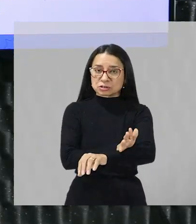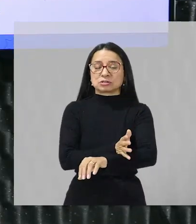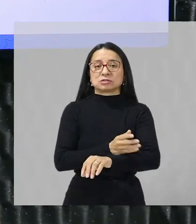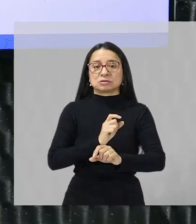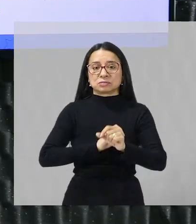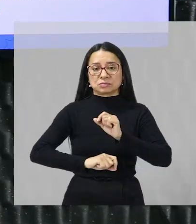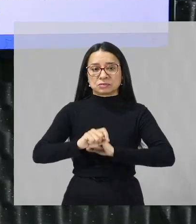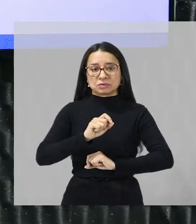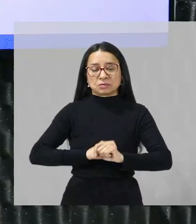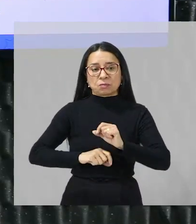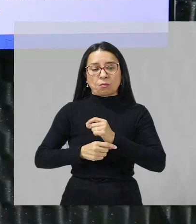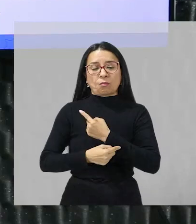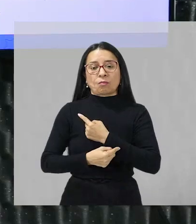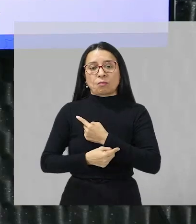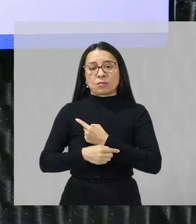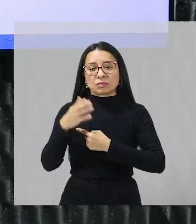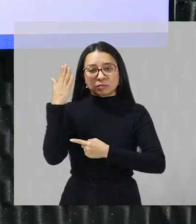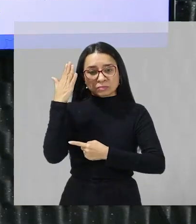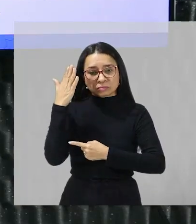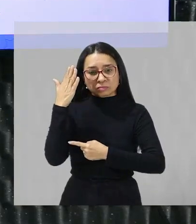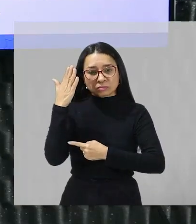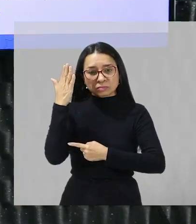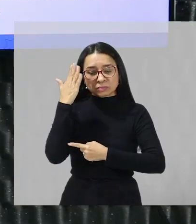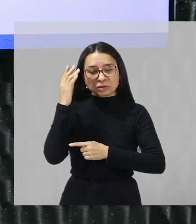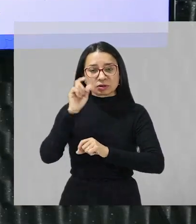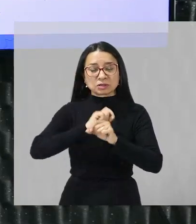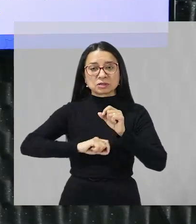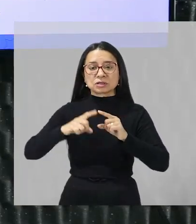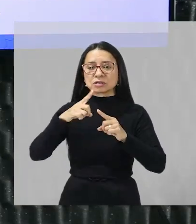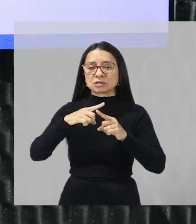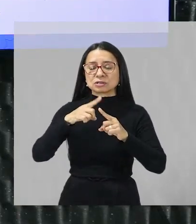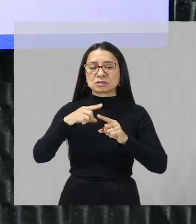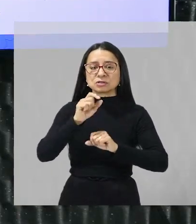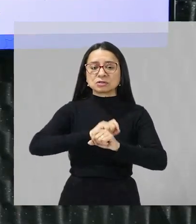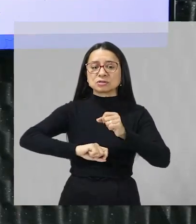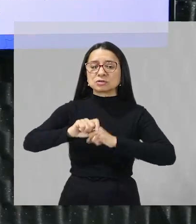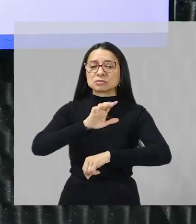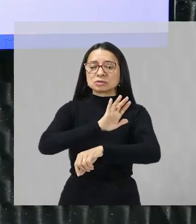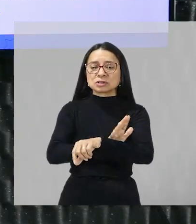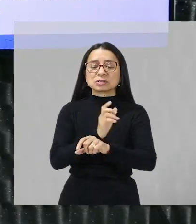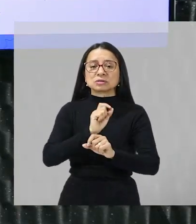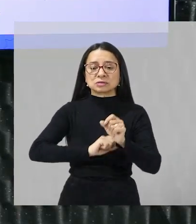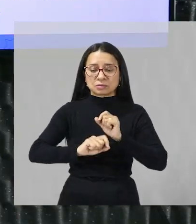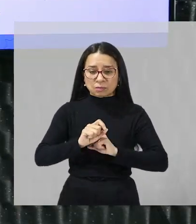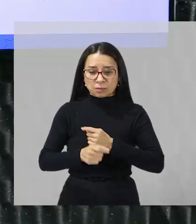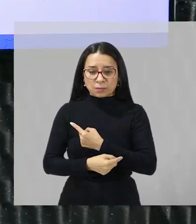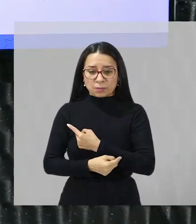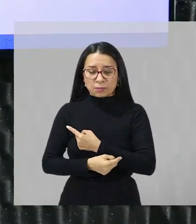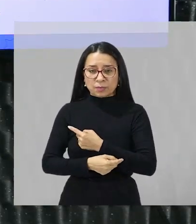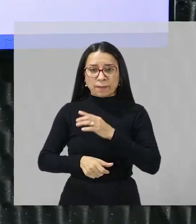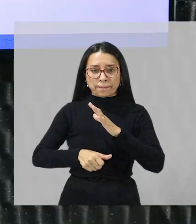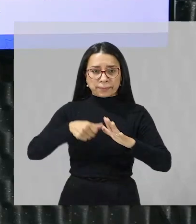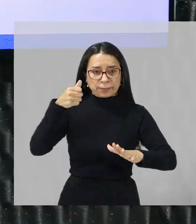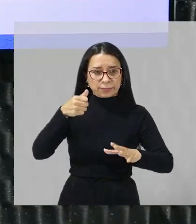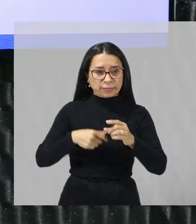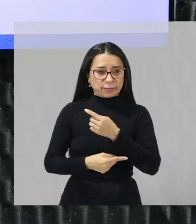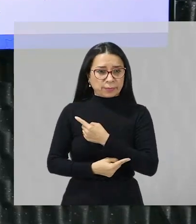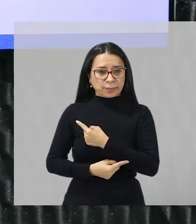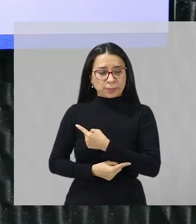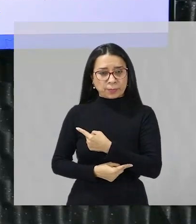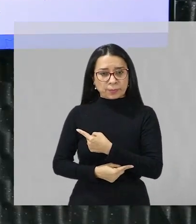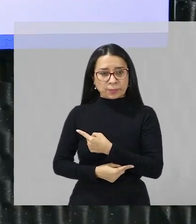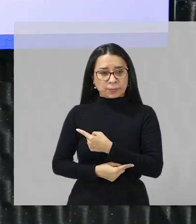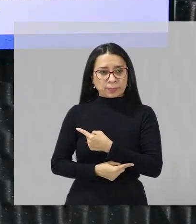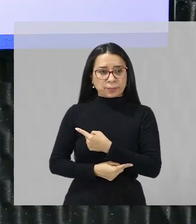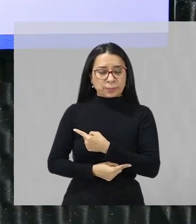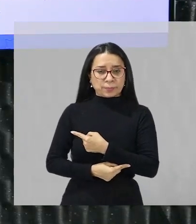pessoas associam a homossexualidade, por não se enquadrarem dentro das normas culturais